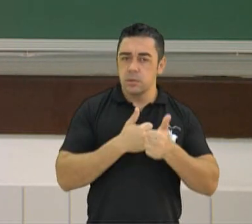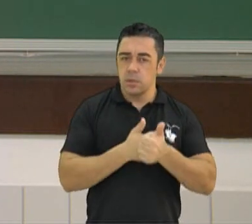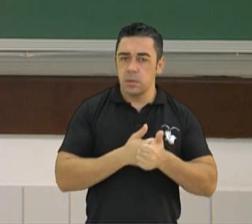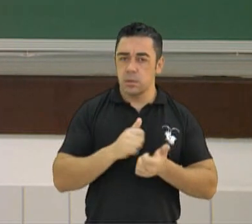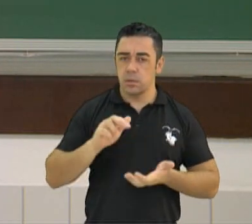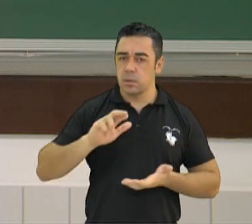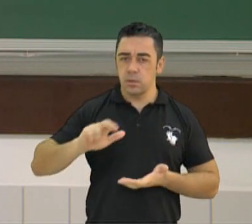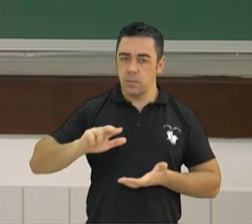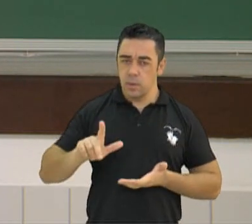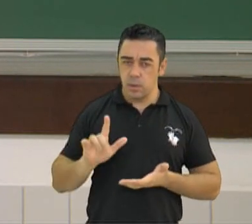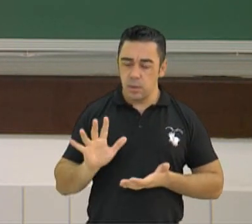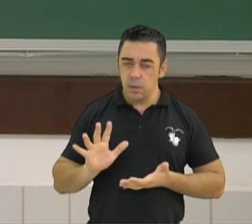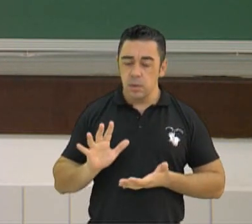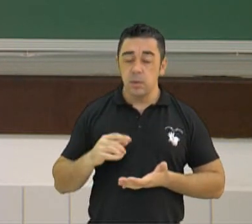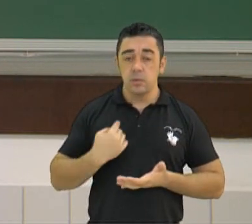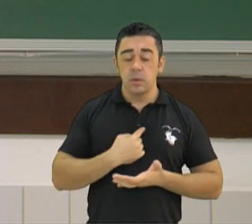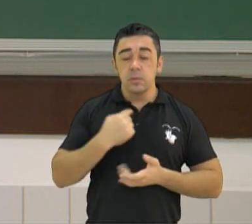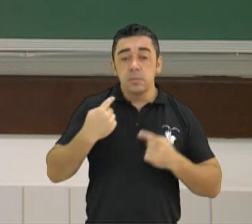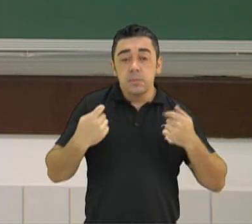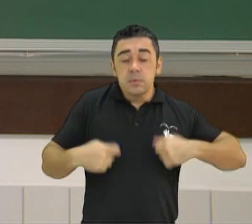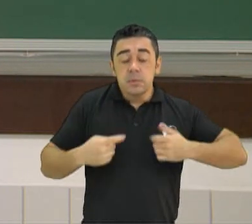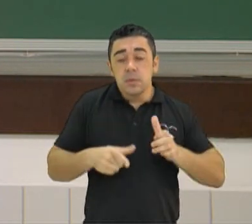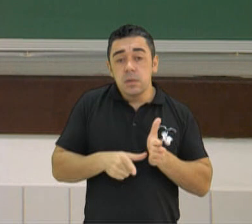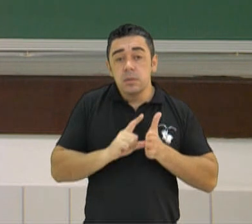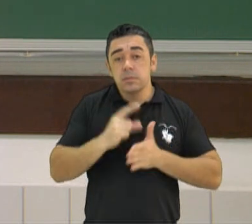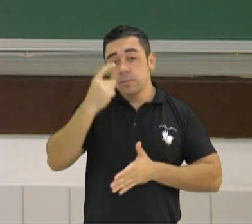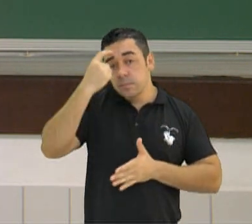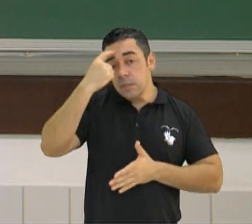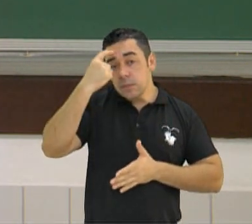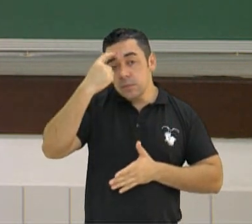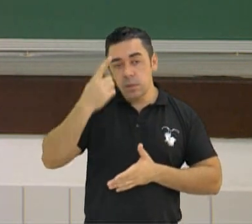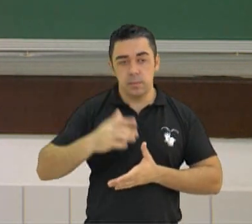normalizado. E devemos, então, pensar sobre ele.